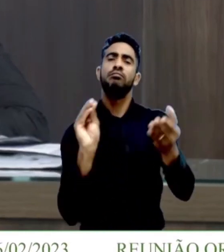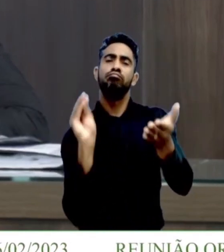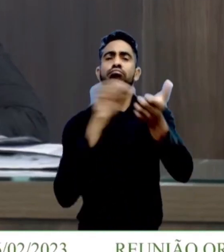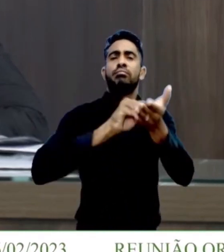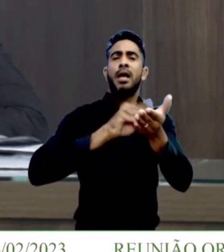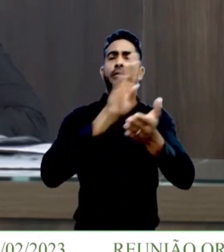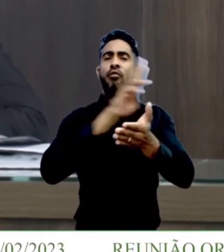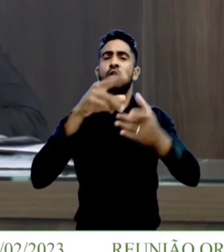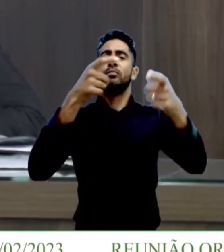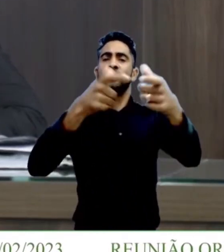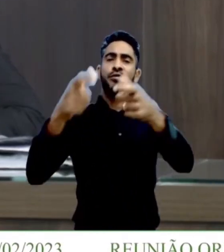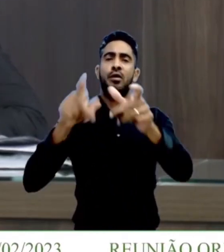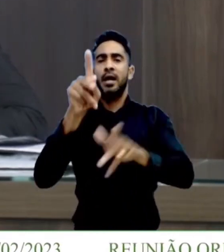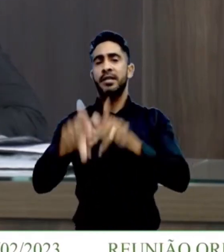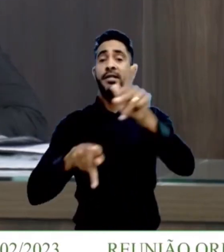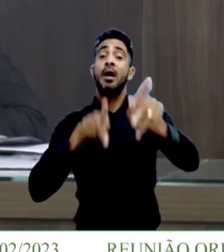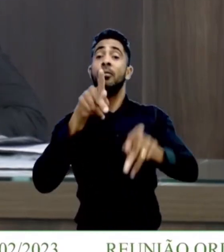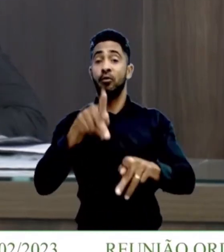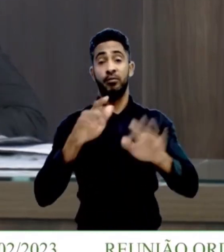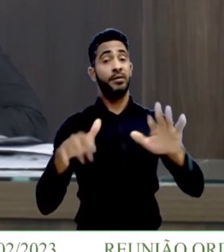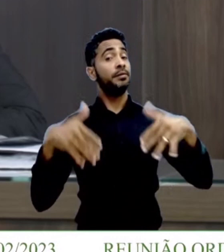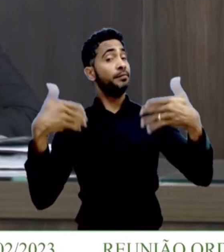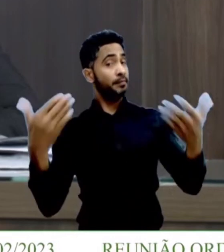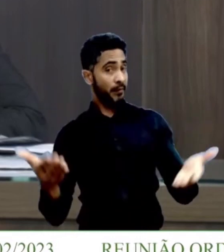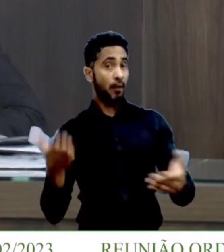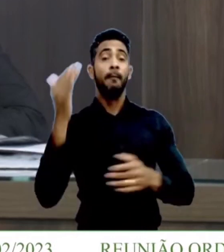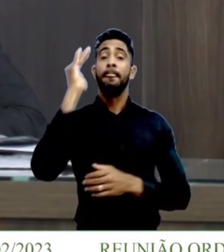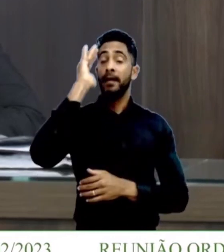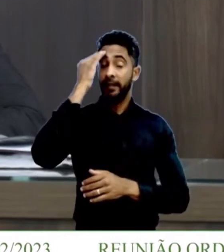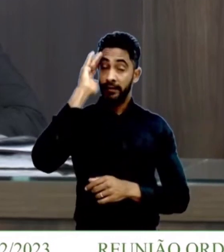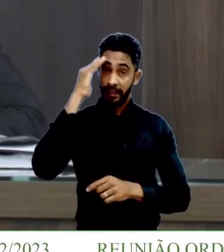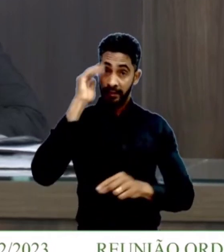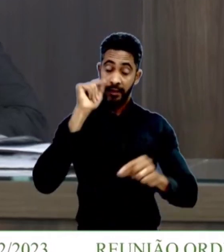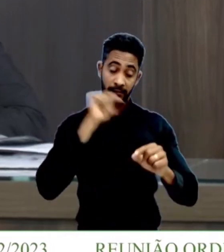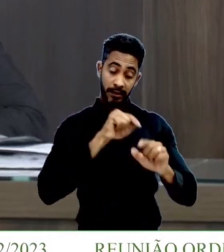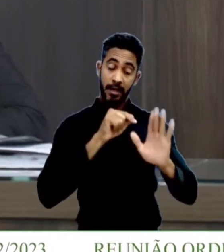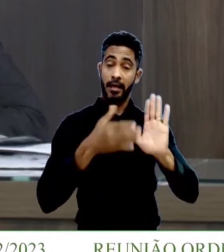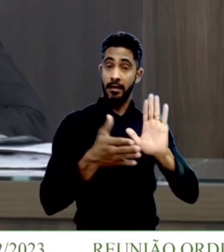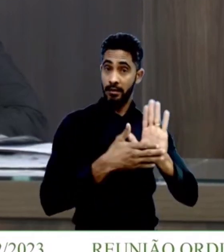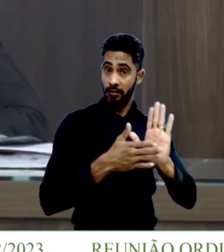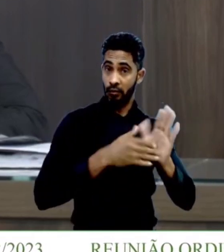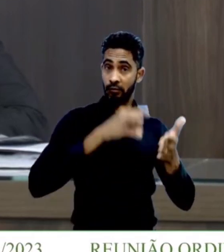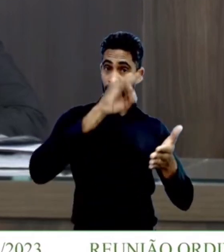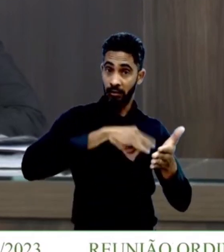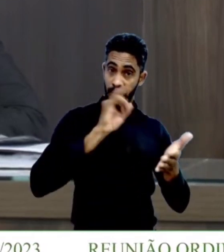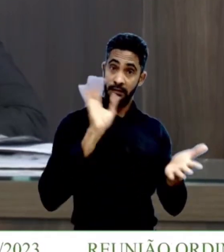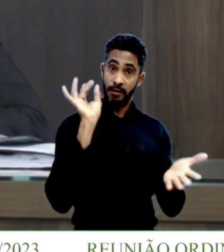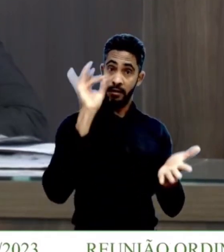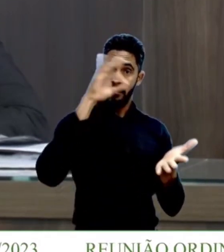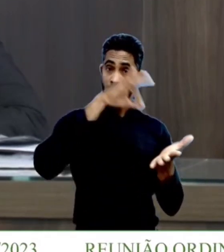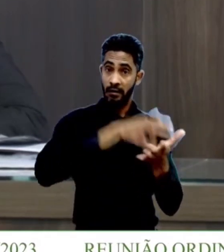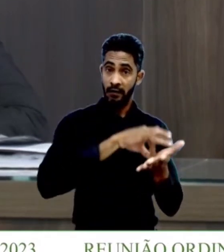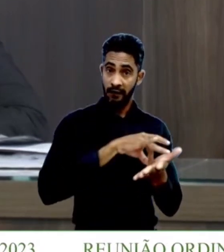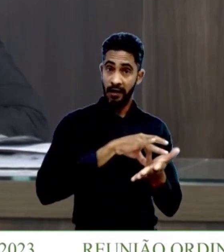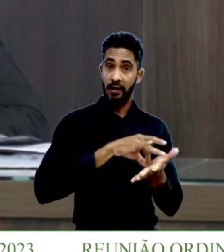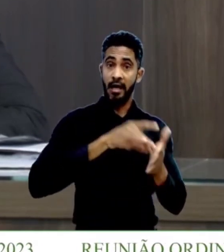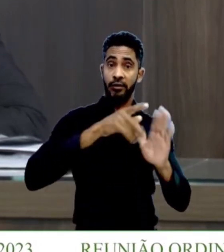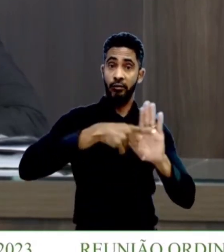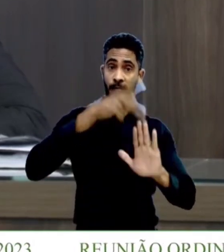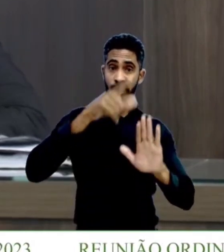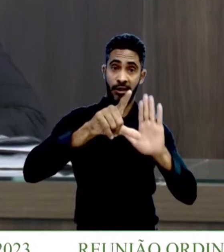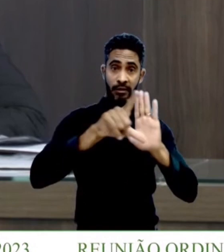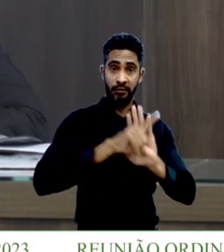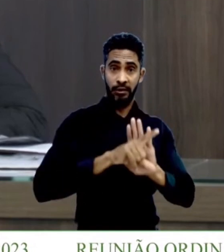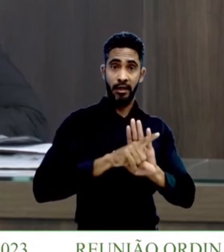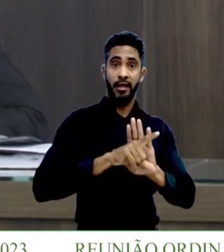dos próprios públicos. Conclusão. Em face do exposto, concluímos pela juridicidade e pela legalidade